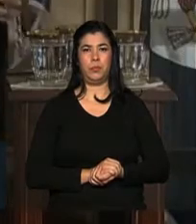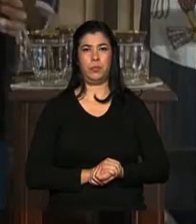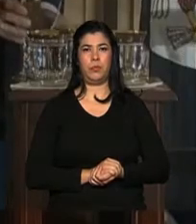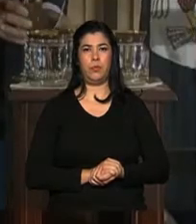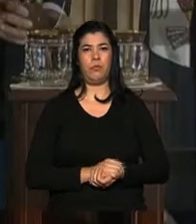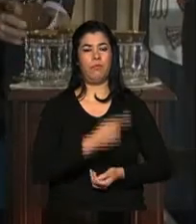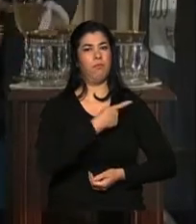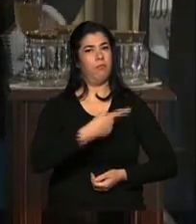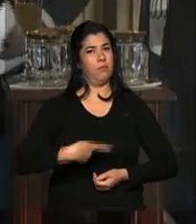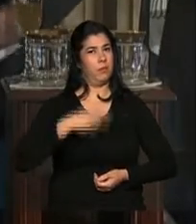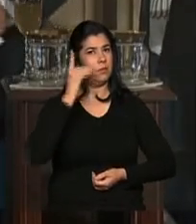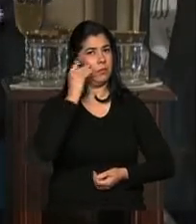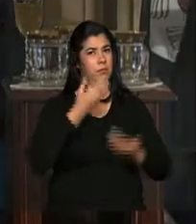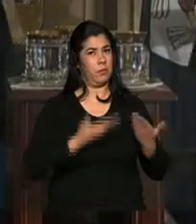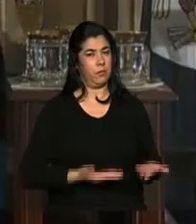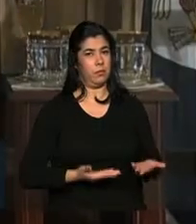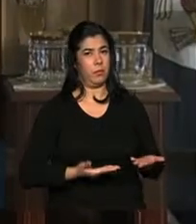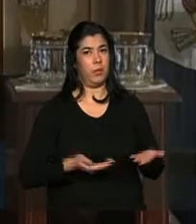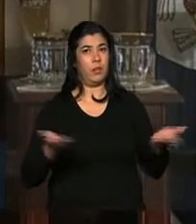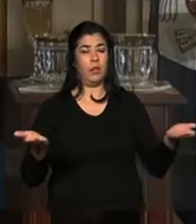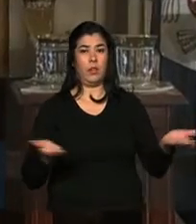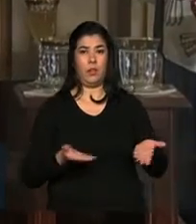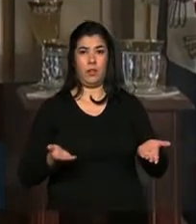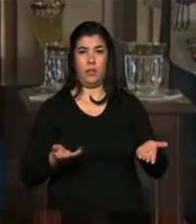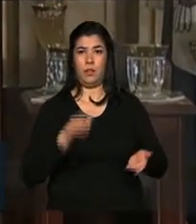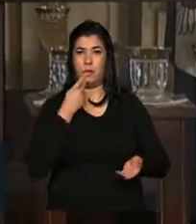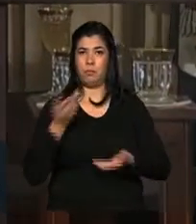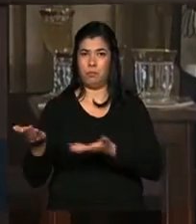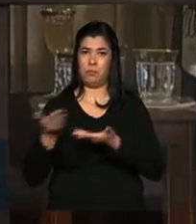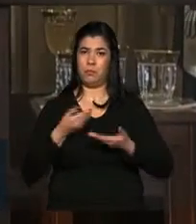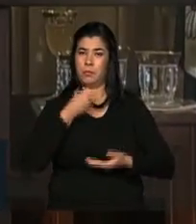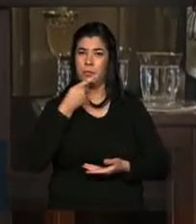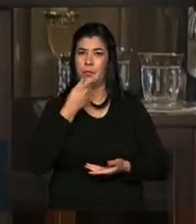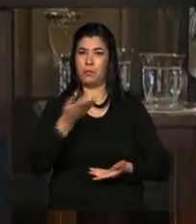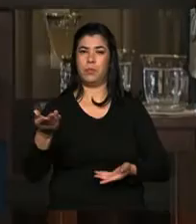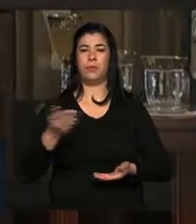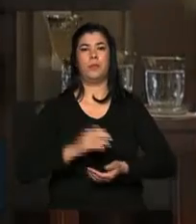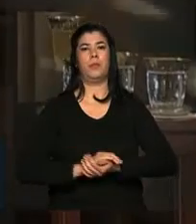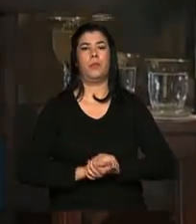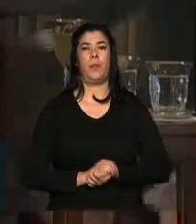Senhora Presidente, agora a senhora tem a palavra.